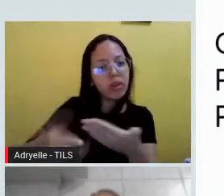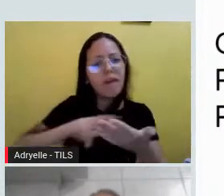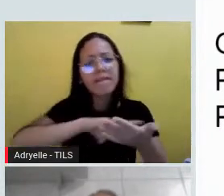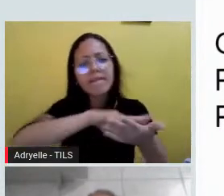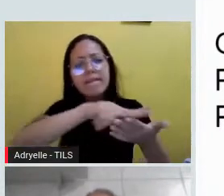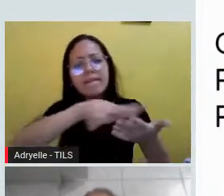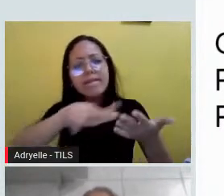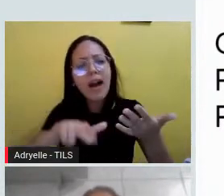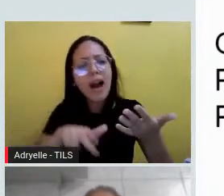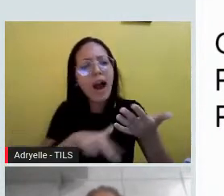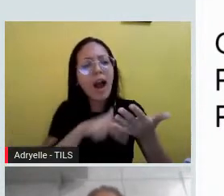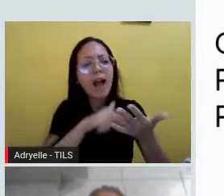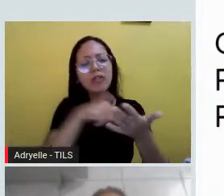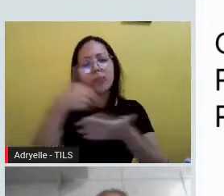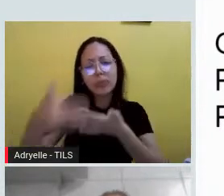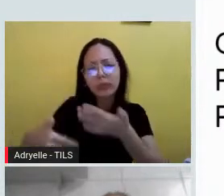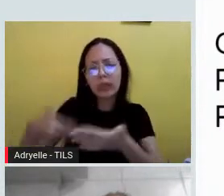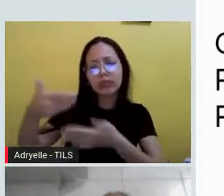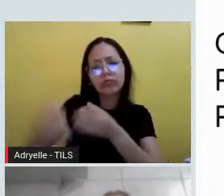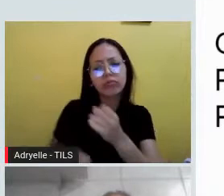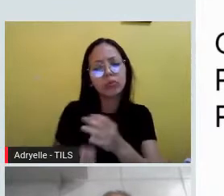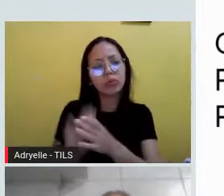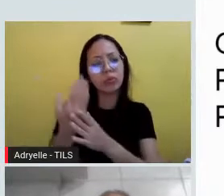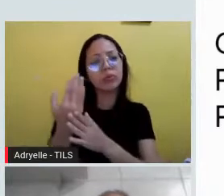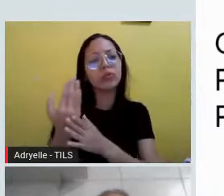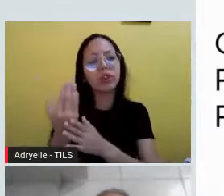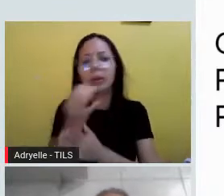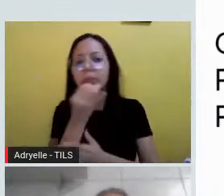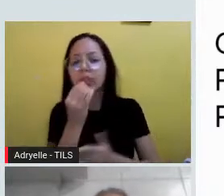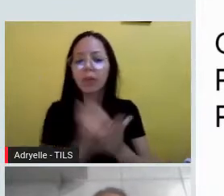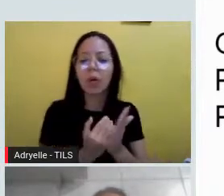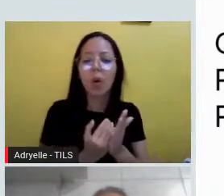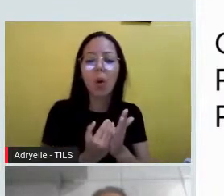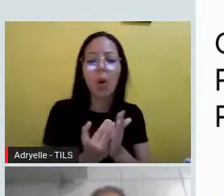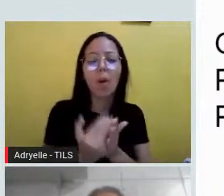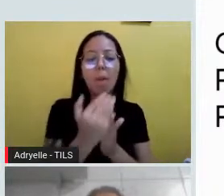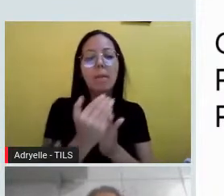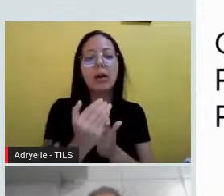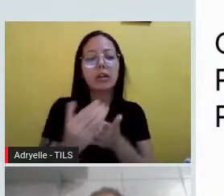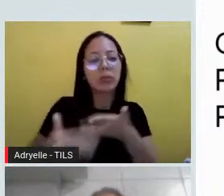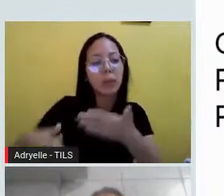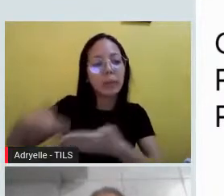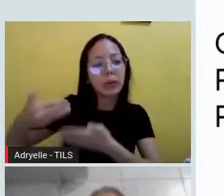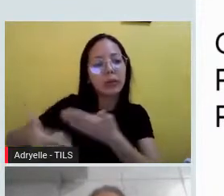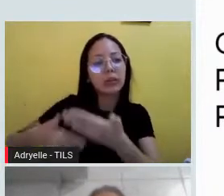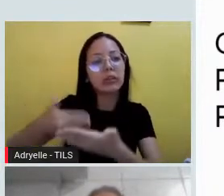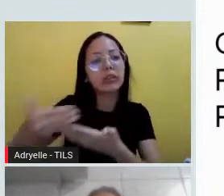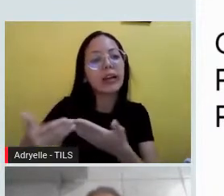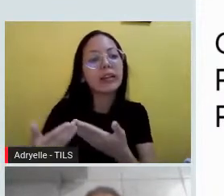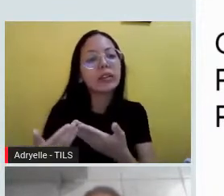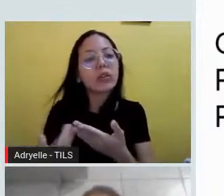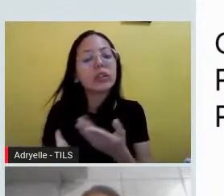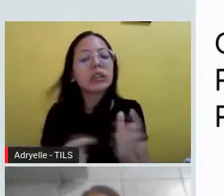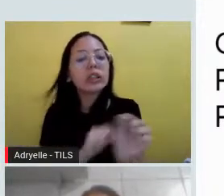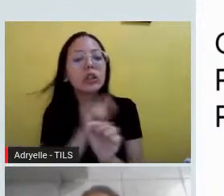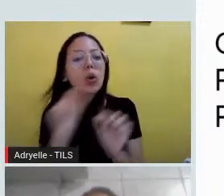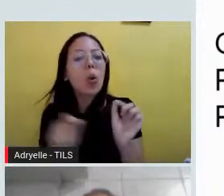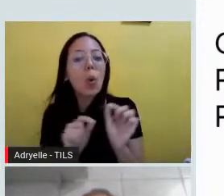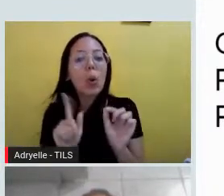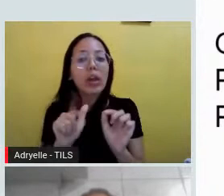outros processos, que é quando inicia o processo de desestruturação do